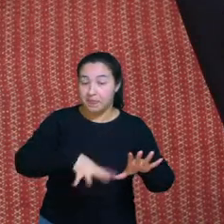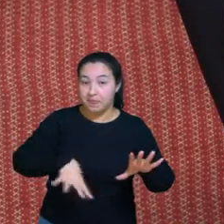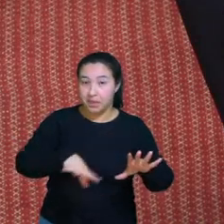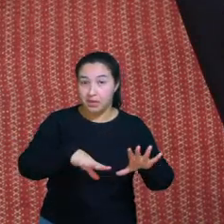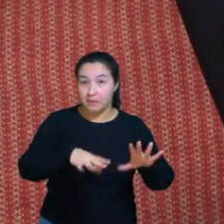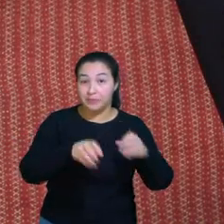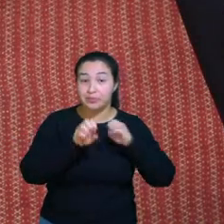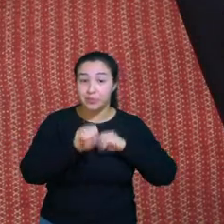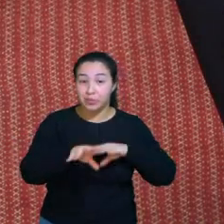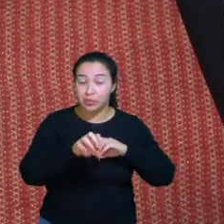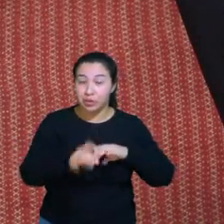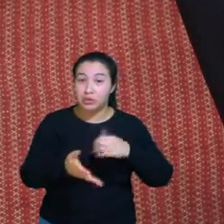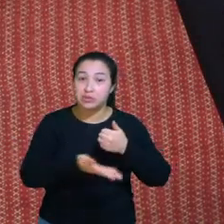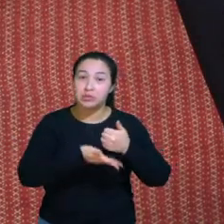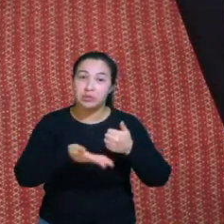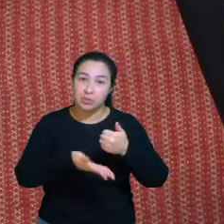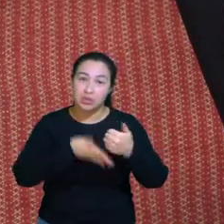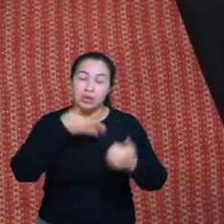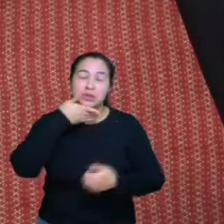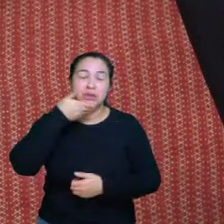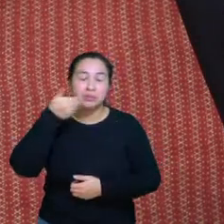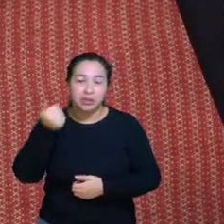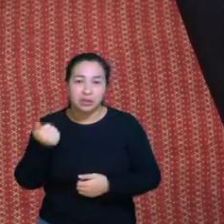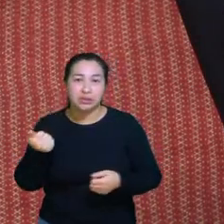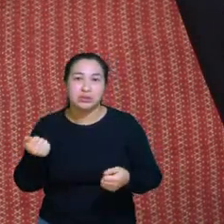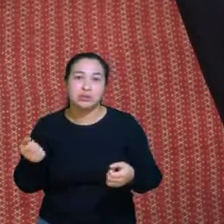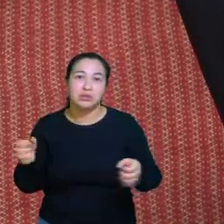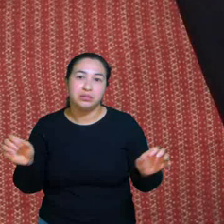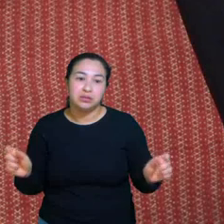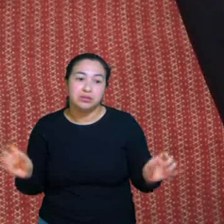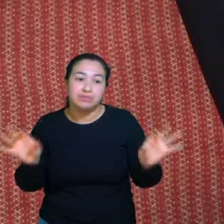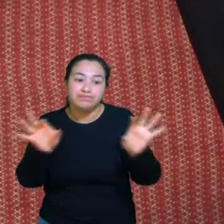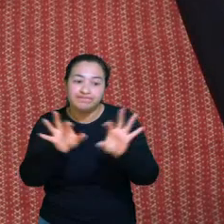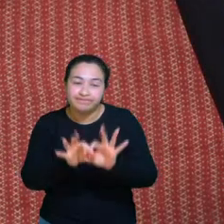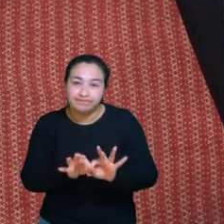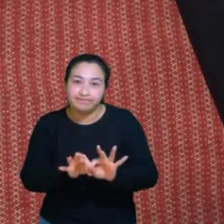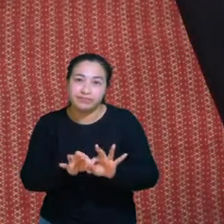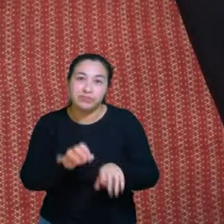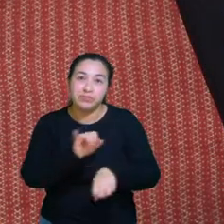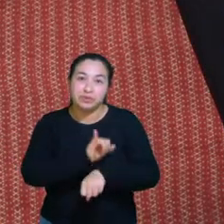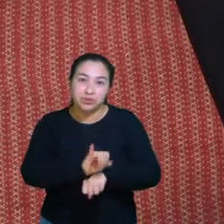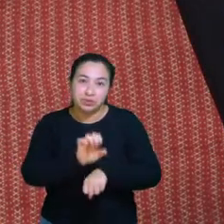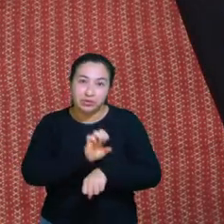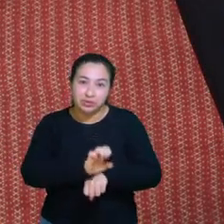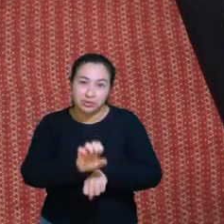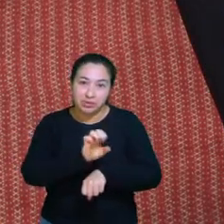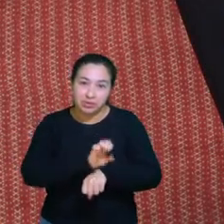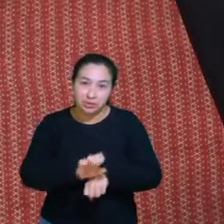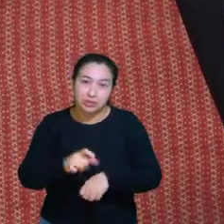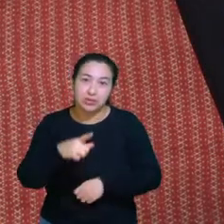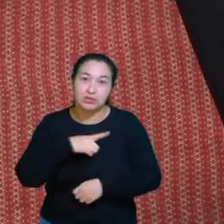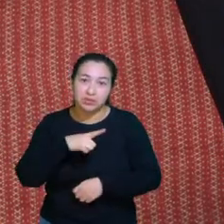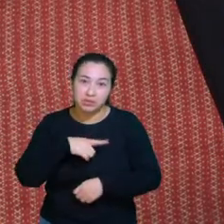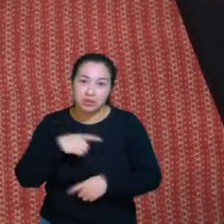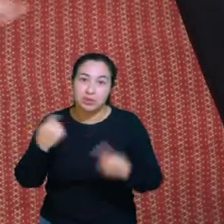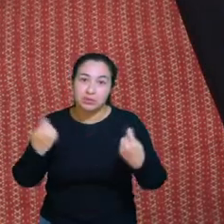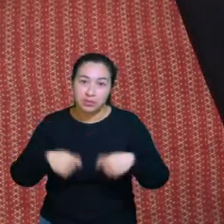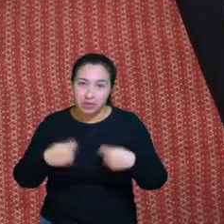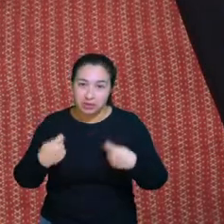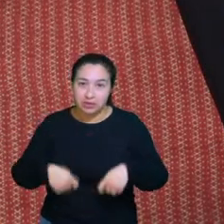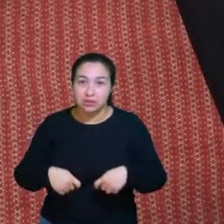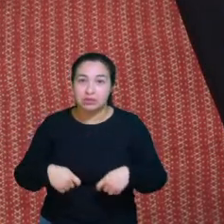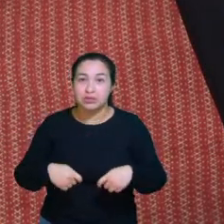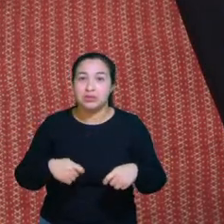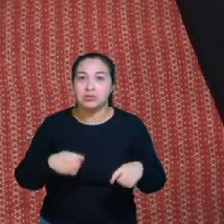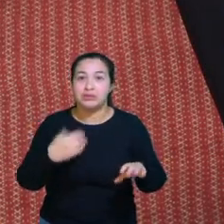ainda mais ter que aproximar as escolas não vão receber só Estagiários elas vão receber extensionistas tem que receber pibid tem que receber